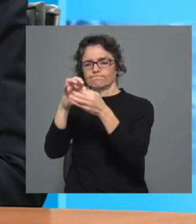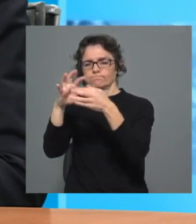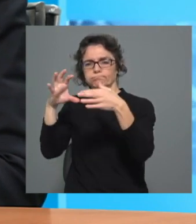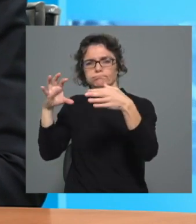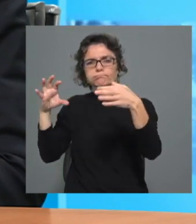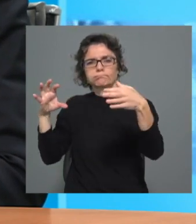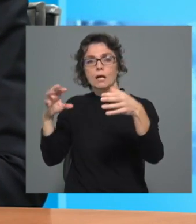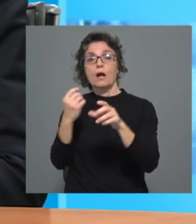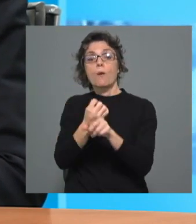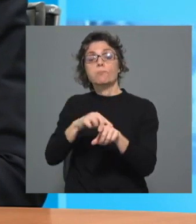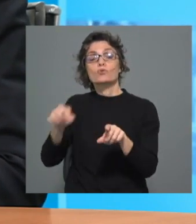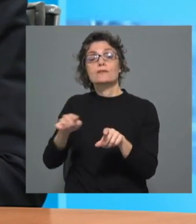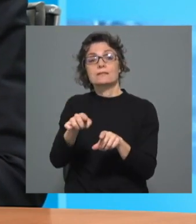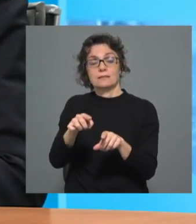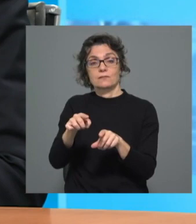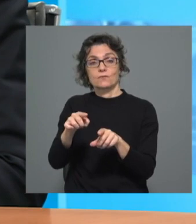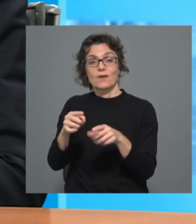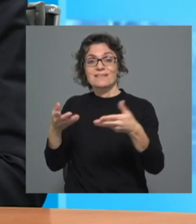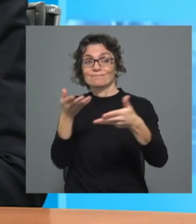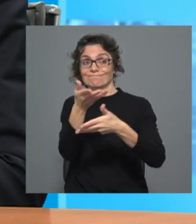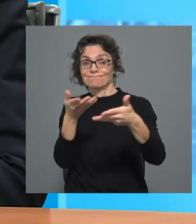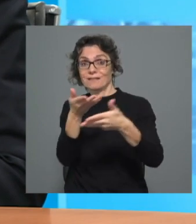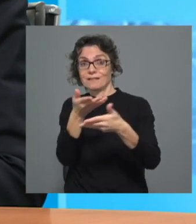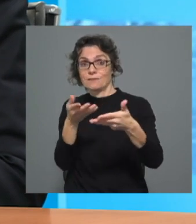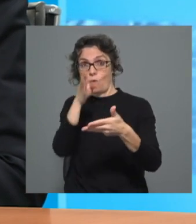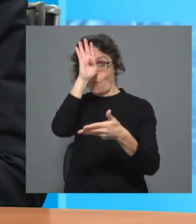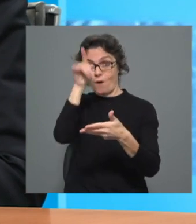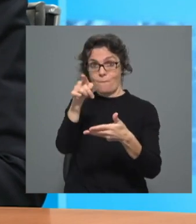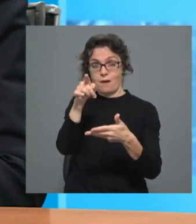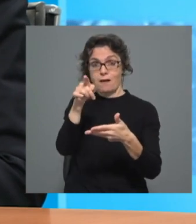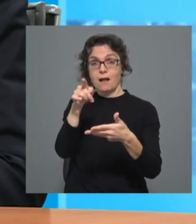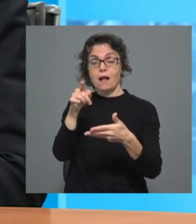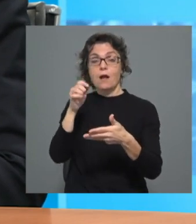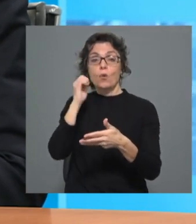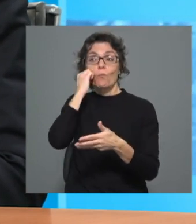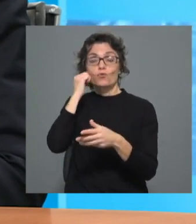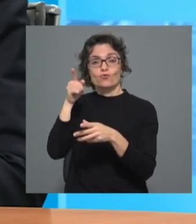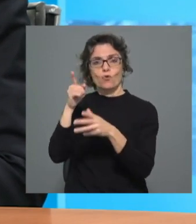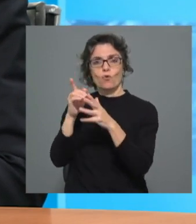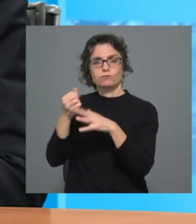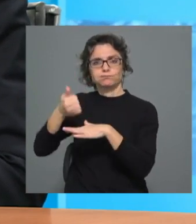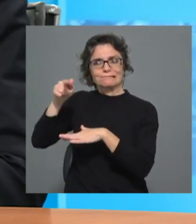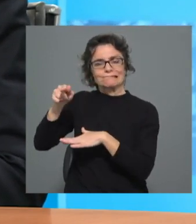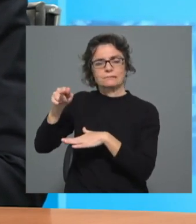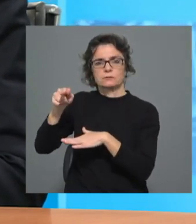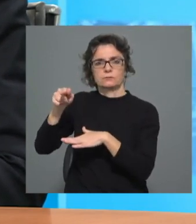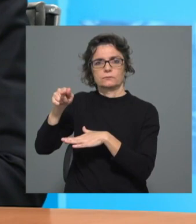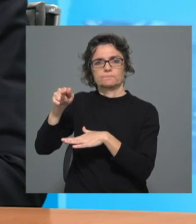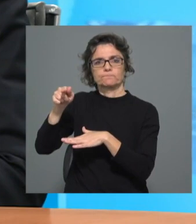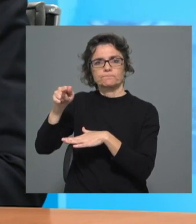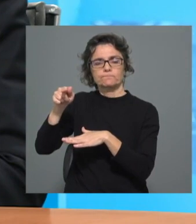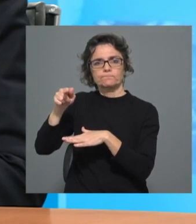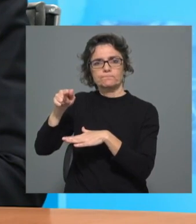relação dos papas com o Patriarcado de Moscovo nunca foi fácil